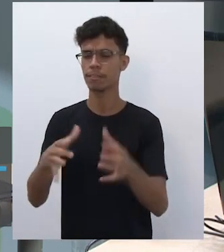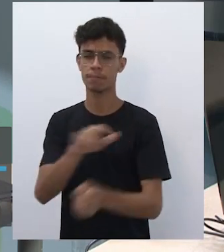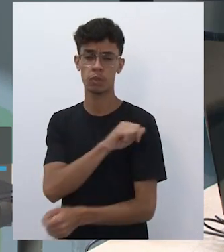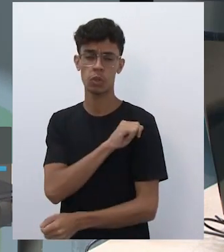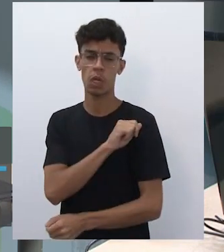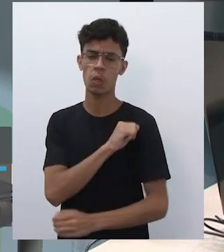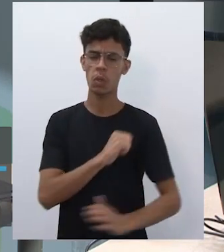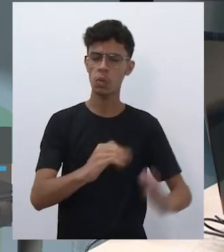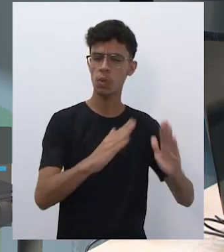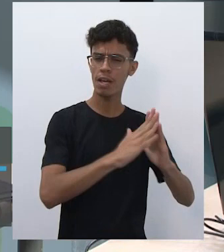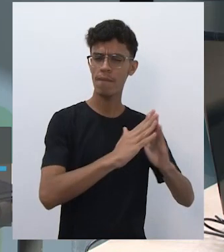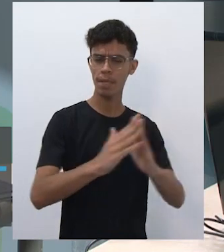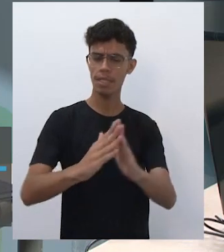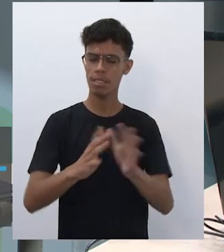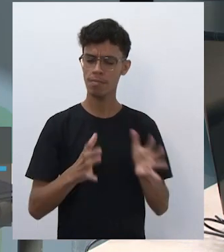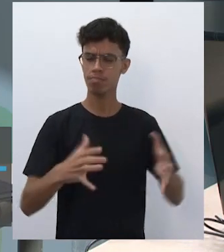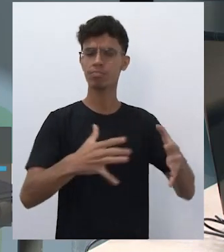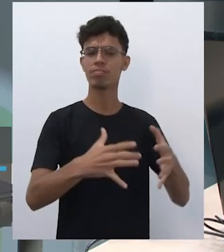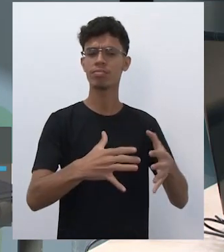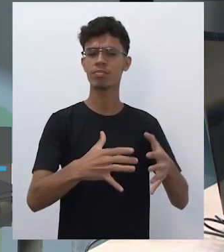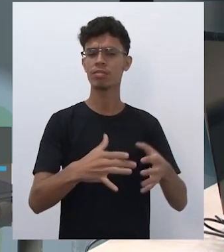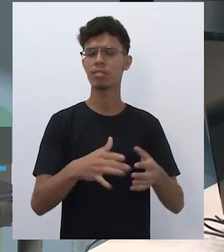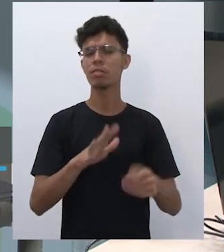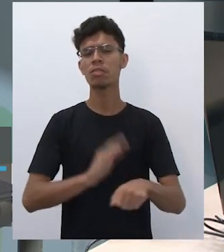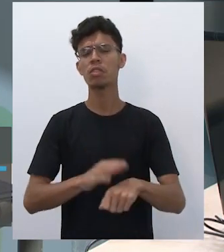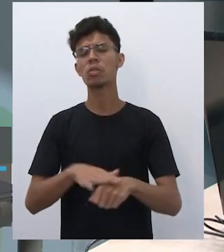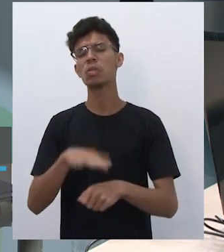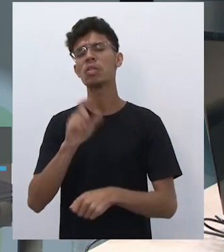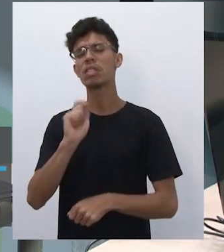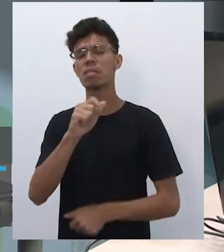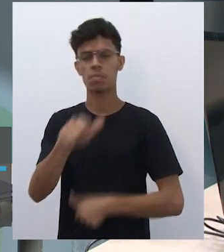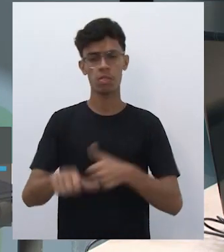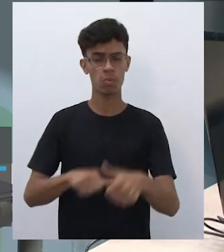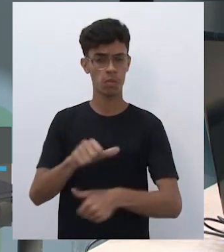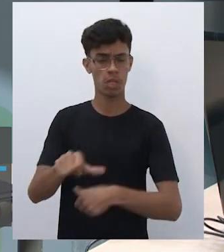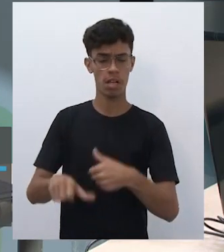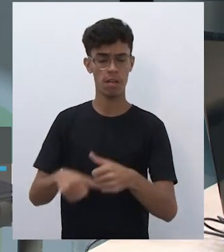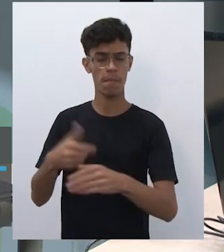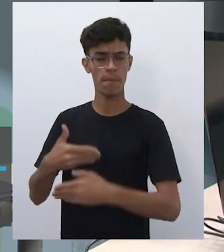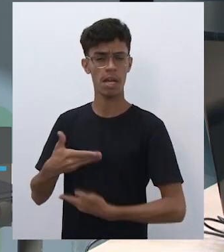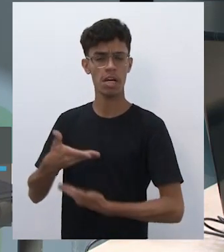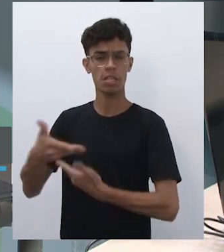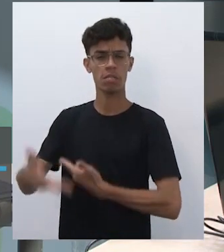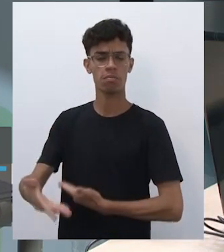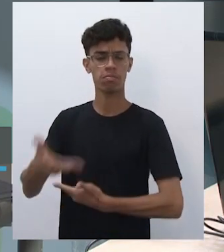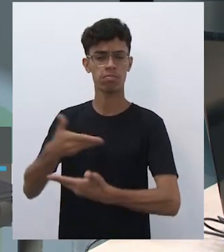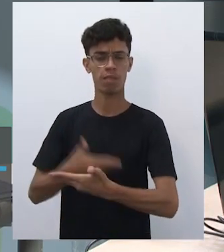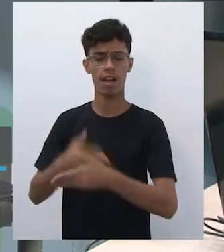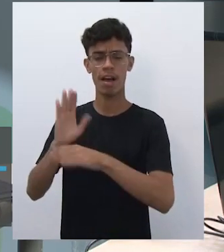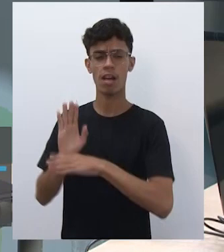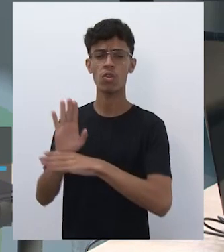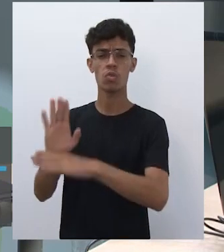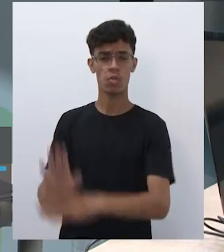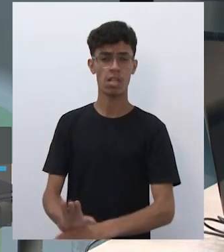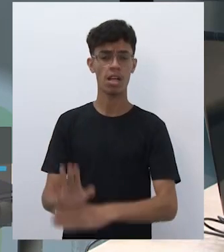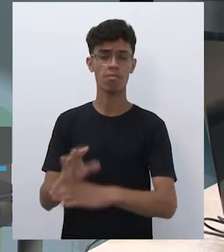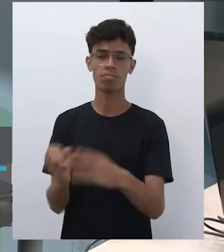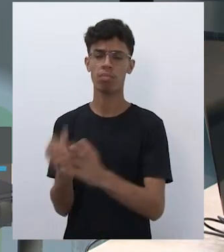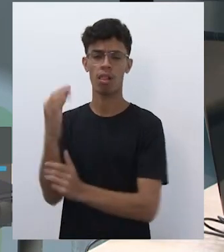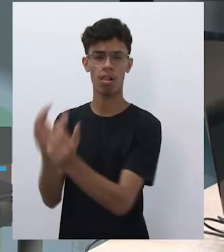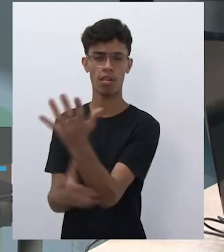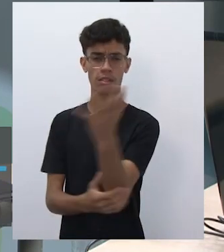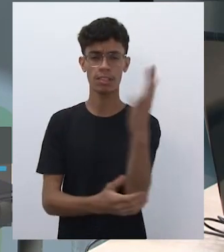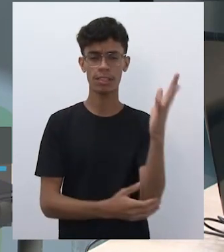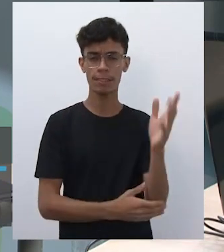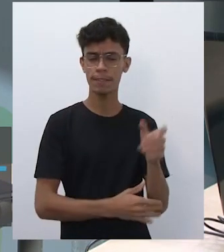a vizinhança, enfim, o que vocês podem estar fazendo aí para contribuir para essa geração, né, para gerar impacto